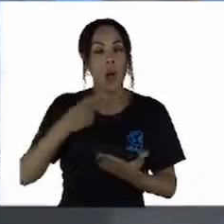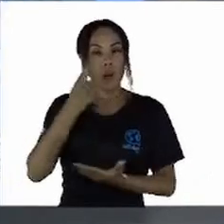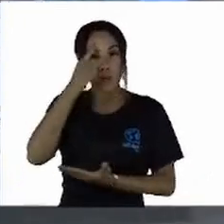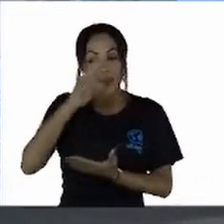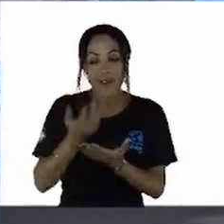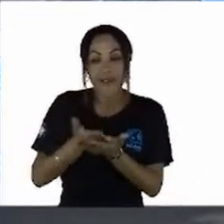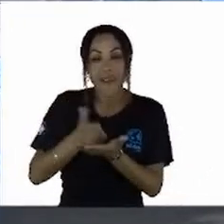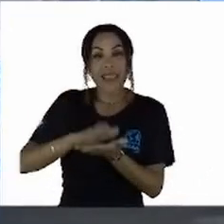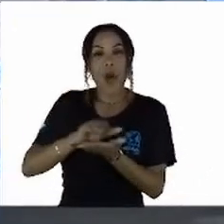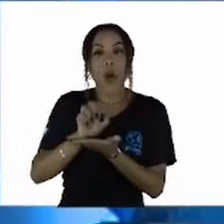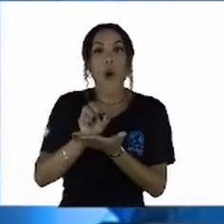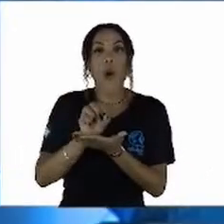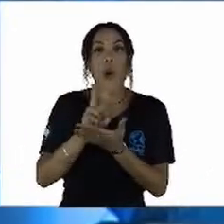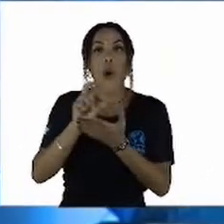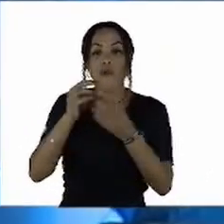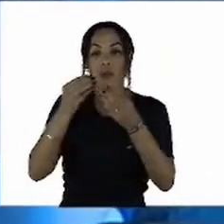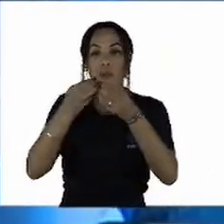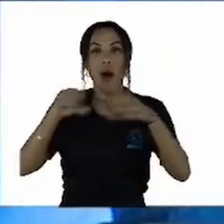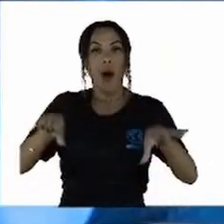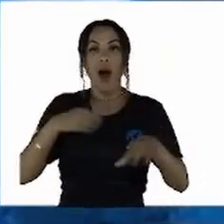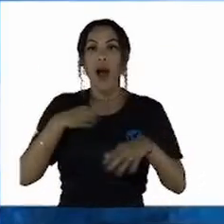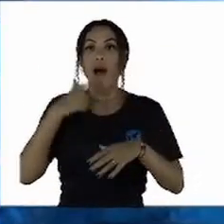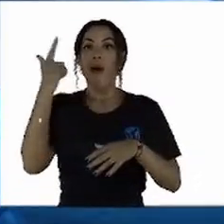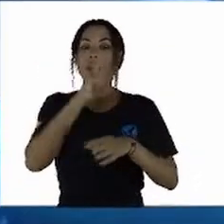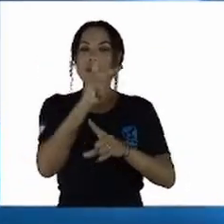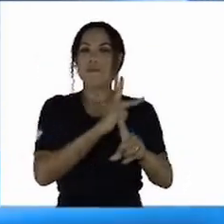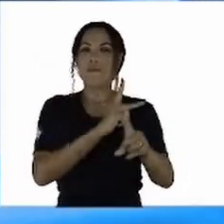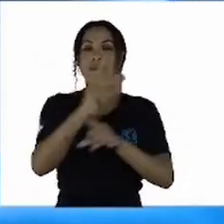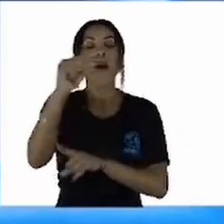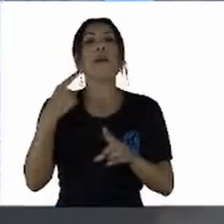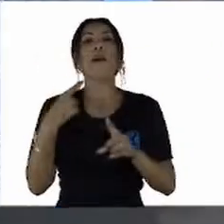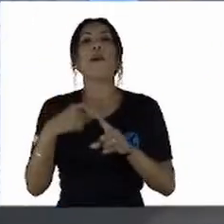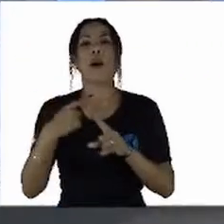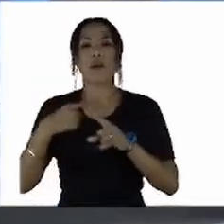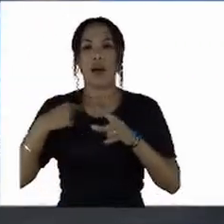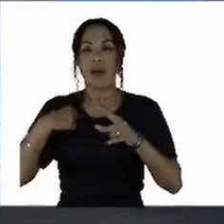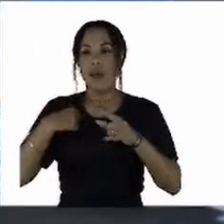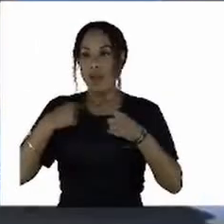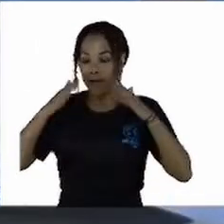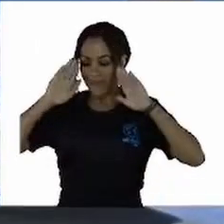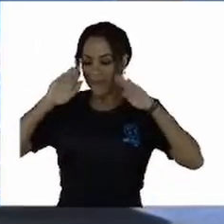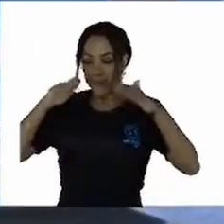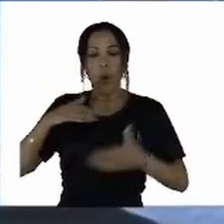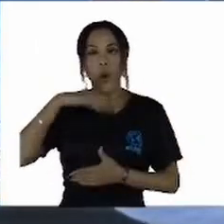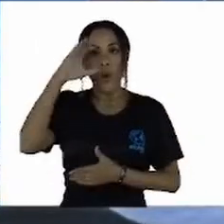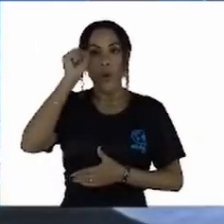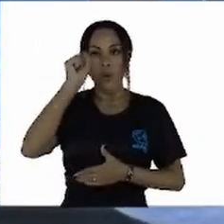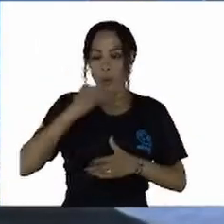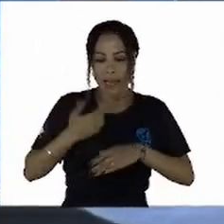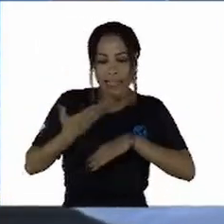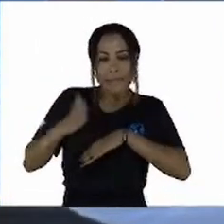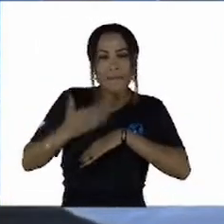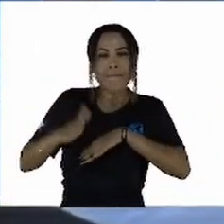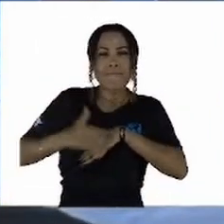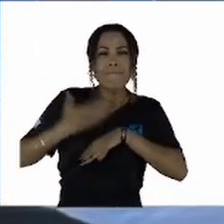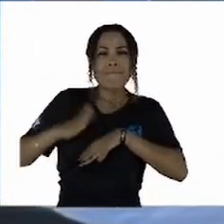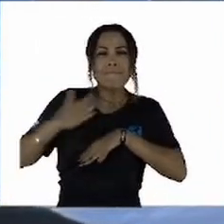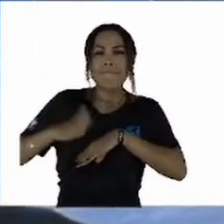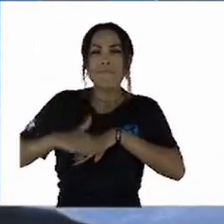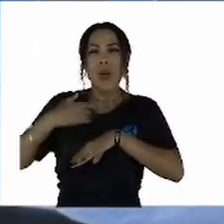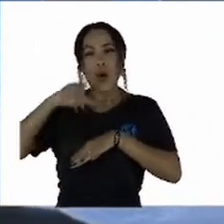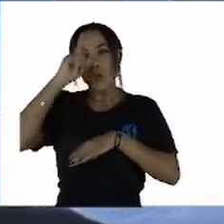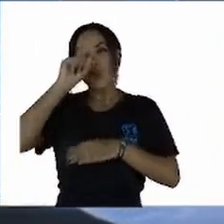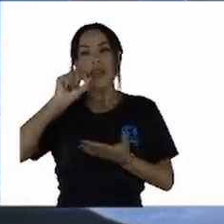ovo. Eu entrei, eu fiquei um mês e eu ganhei a competição porque eu me dediquei na loucura. Eu só não dormia, eu ficava em casa treinando igual um louco. Eu não sabia o que